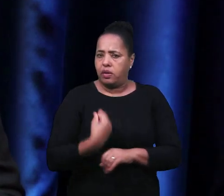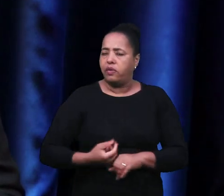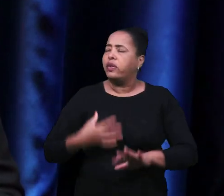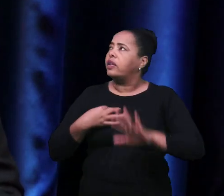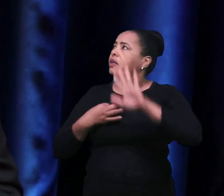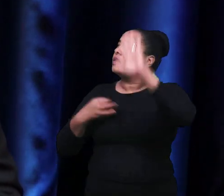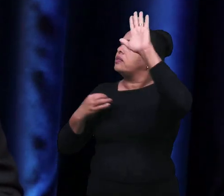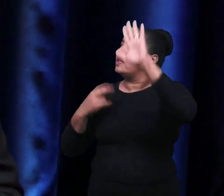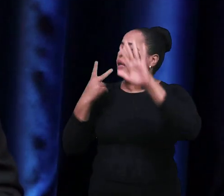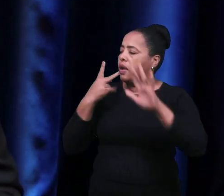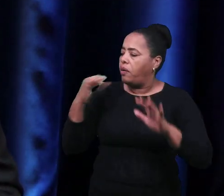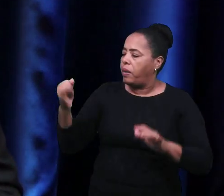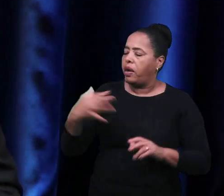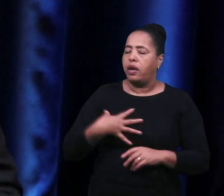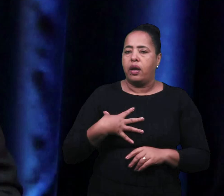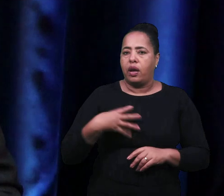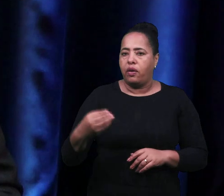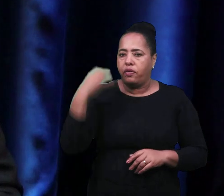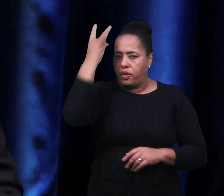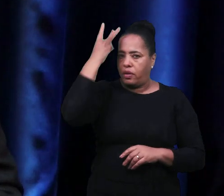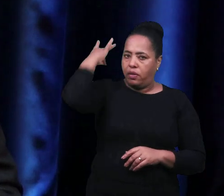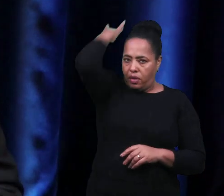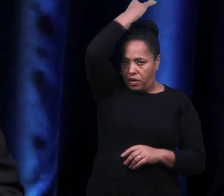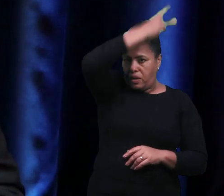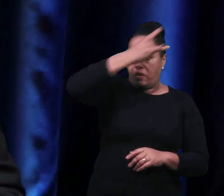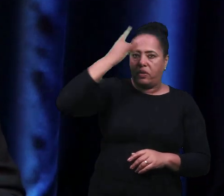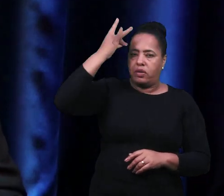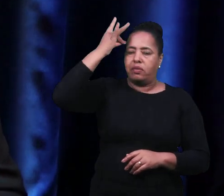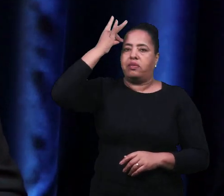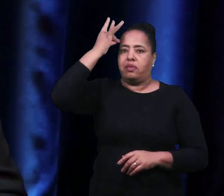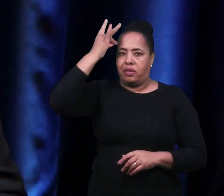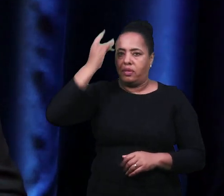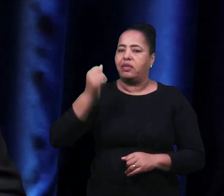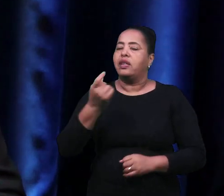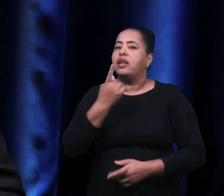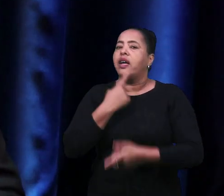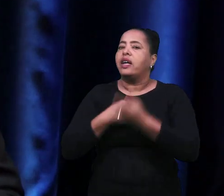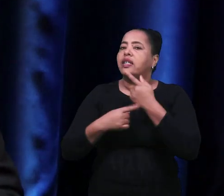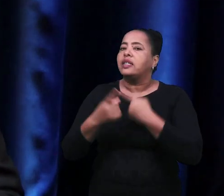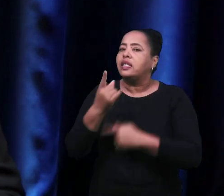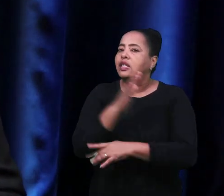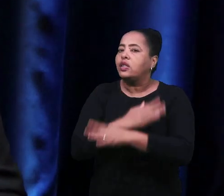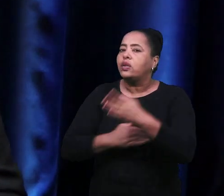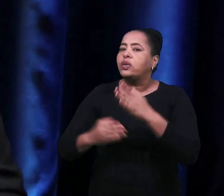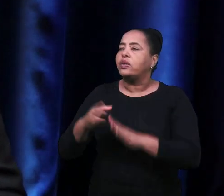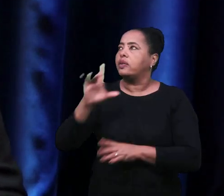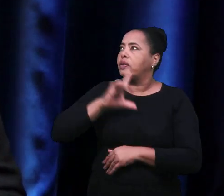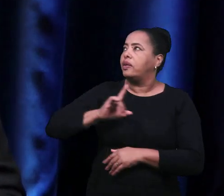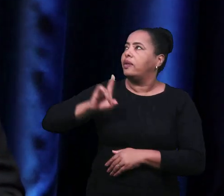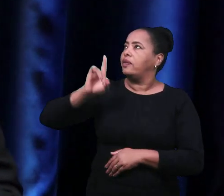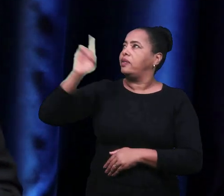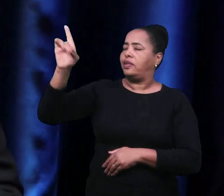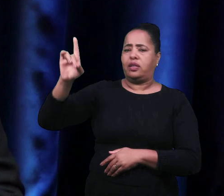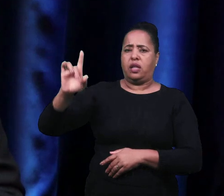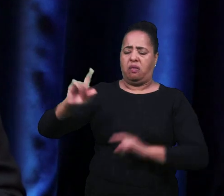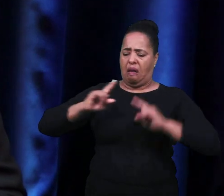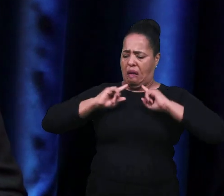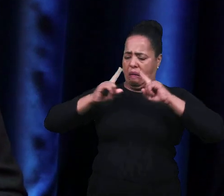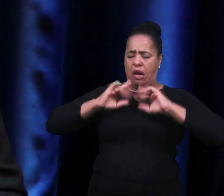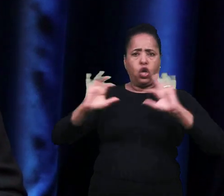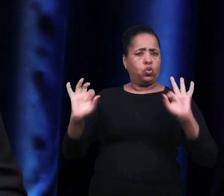aqui, ao Pai, ao Filho, ao Espírito Santo. A vontade completa de Deus, sem